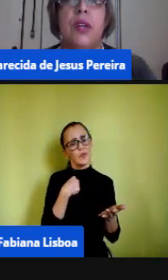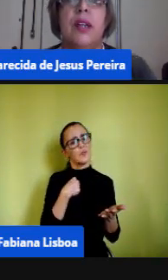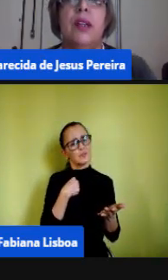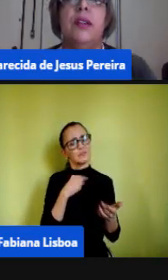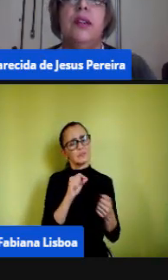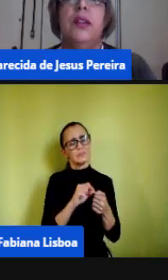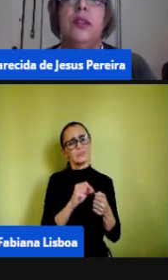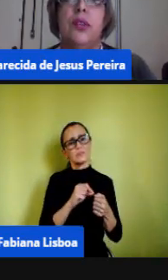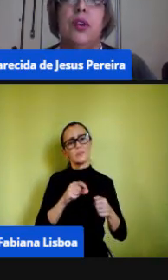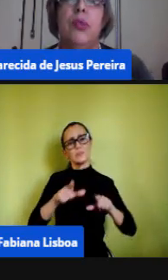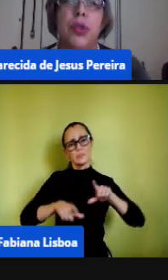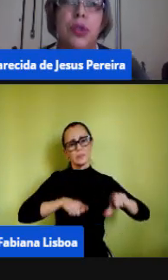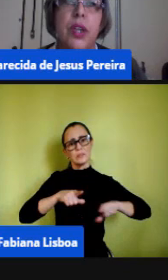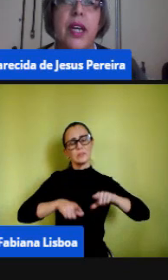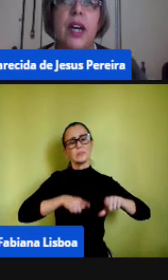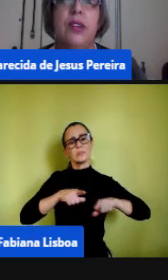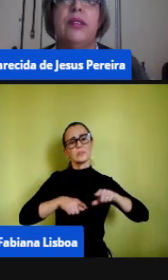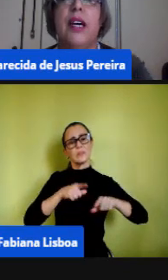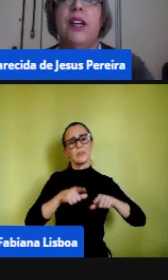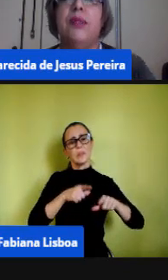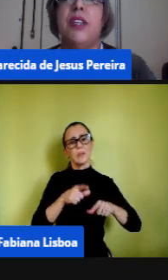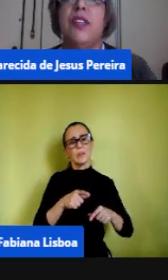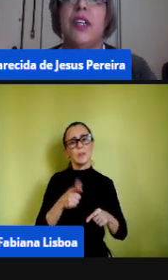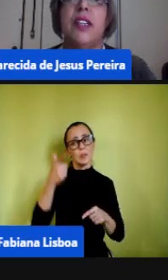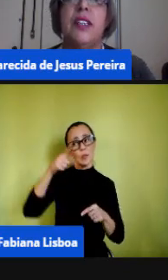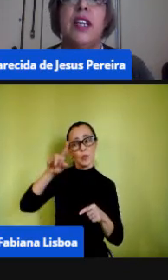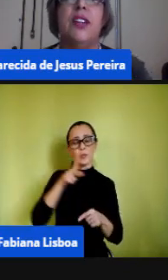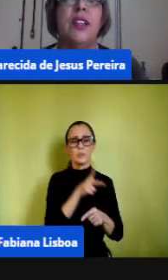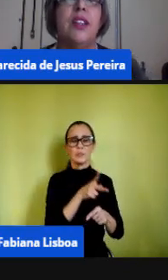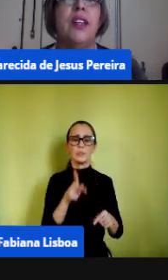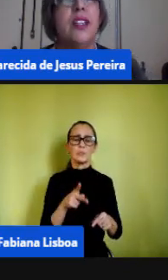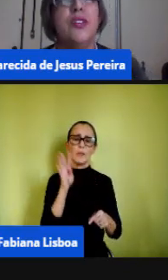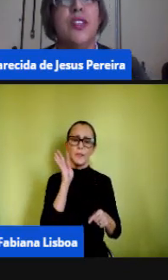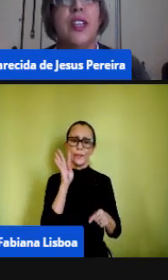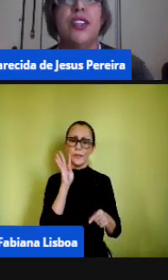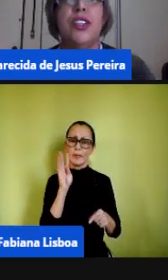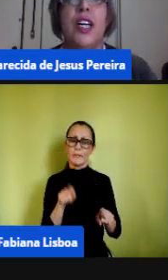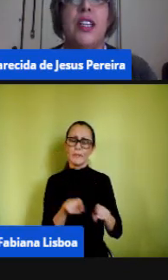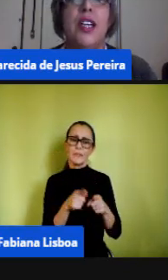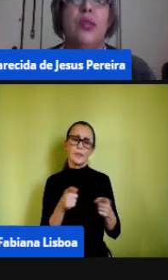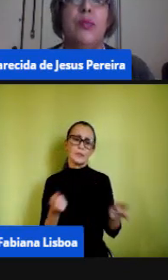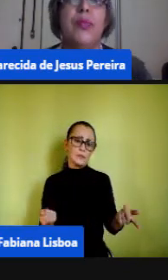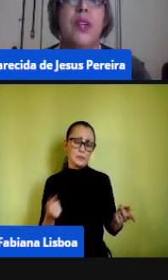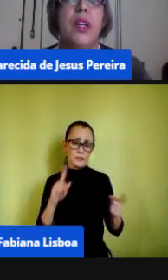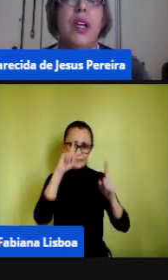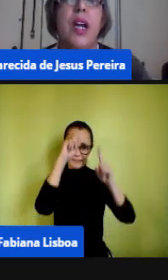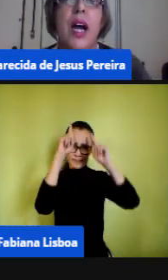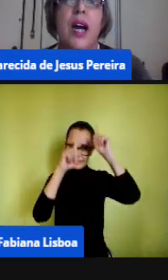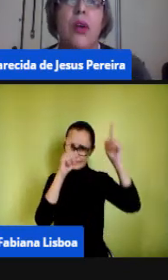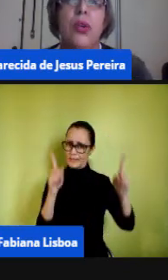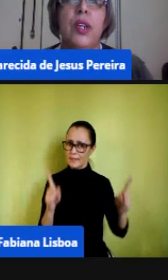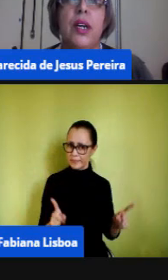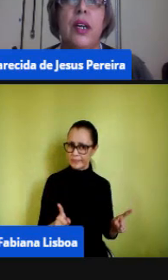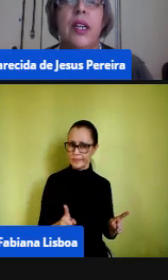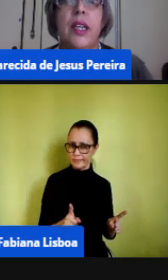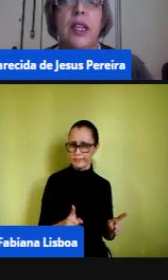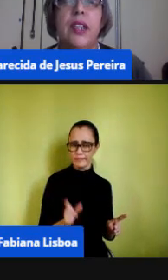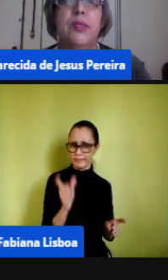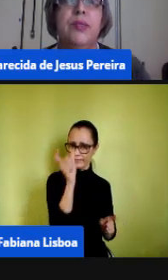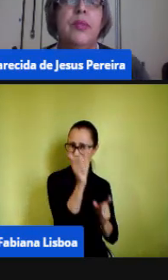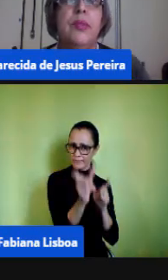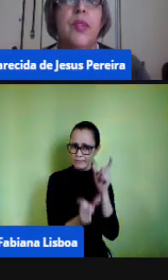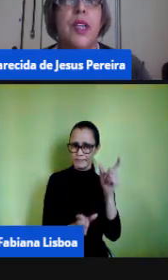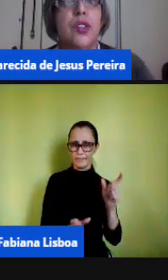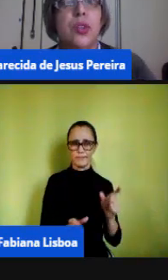essa toalha. Ficou muito legal, tá? Mas fica a critério da criatividade de cada um. agulha e